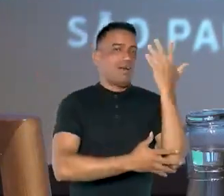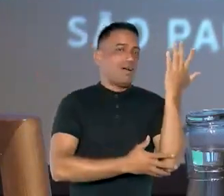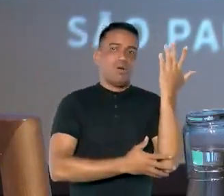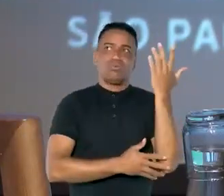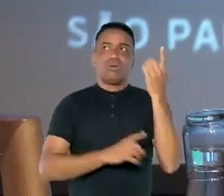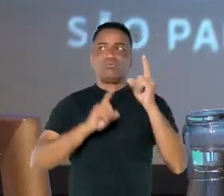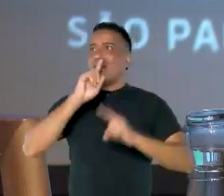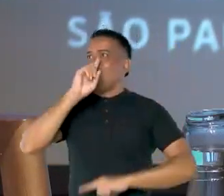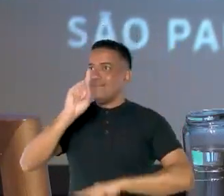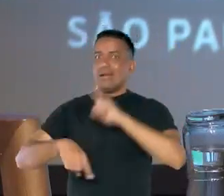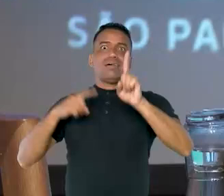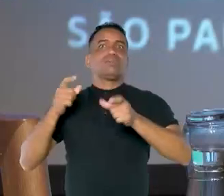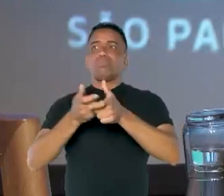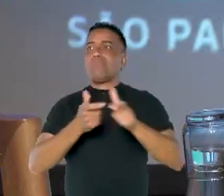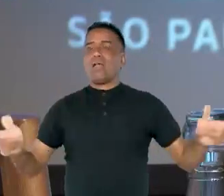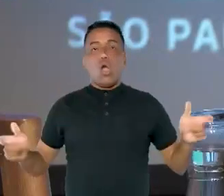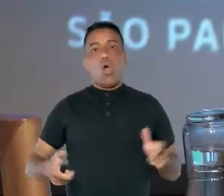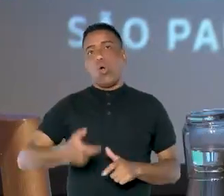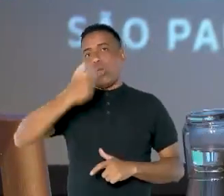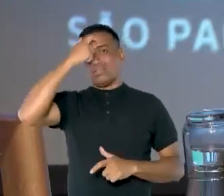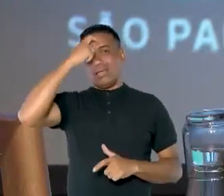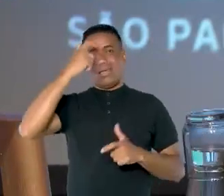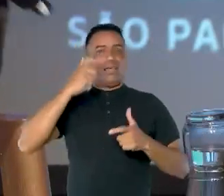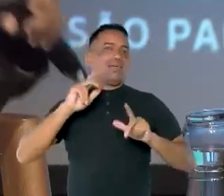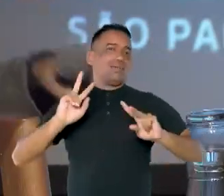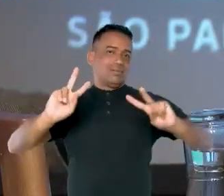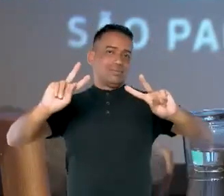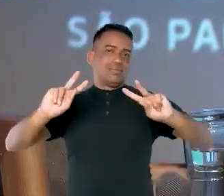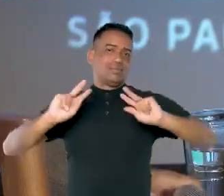e uma tomada mais ampla de consciência.